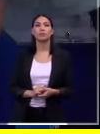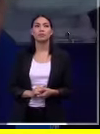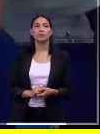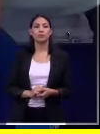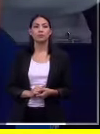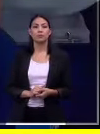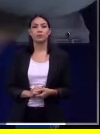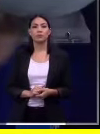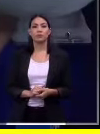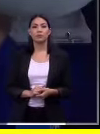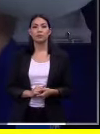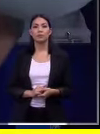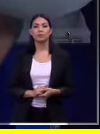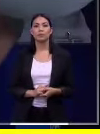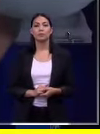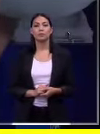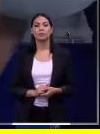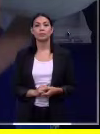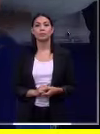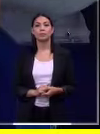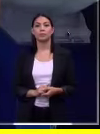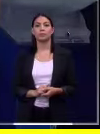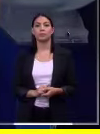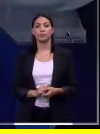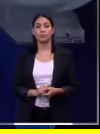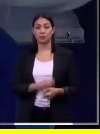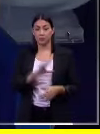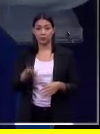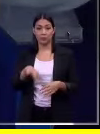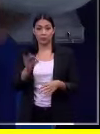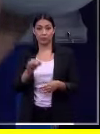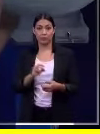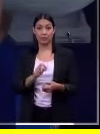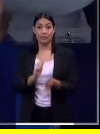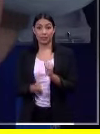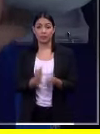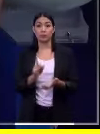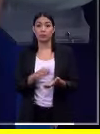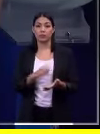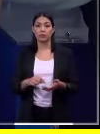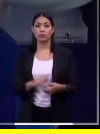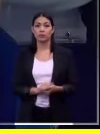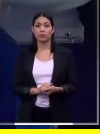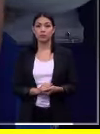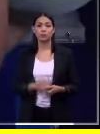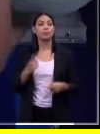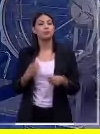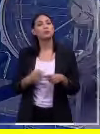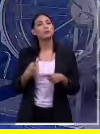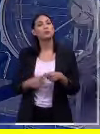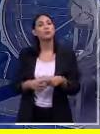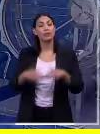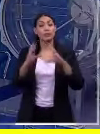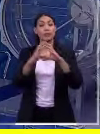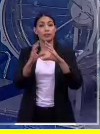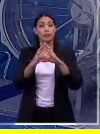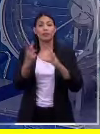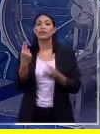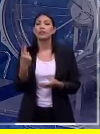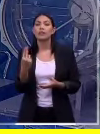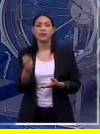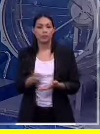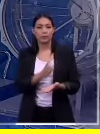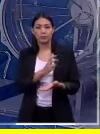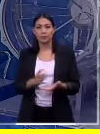e colocadas no suporte acima do mesmo globo para o sorteio da Time Mania, que possui o mesmo universo de números da